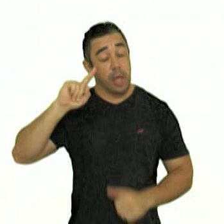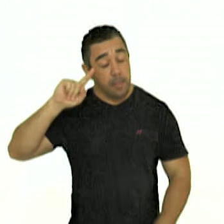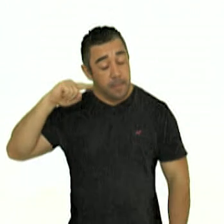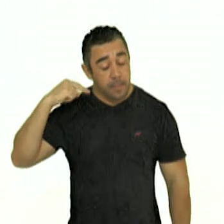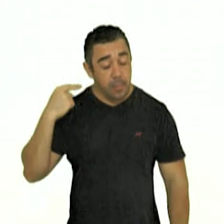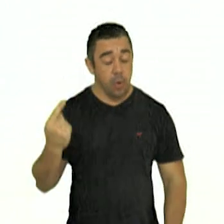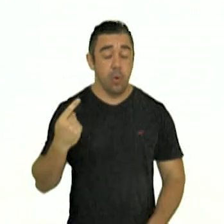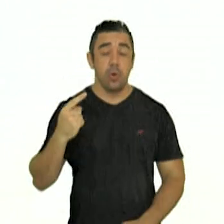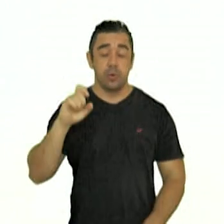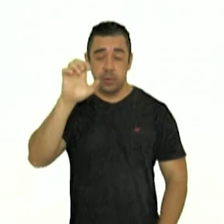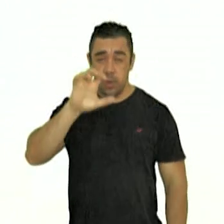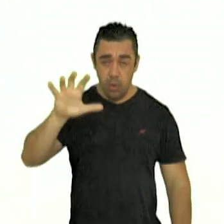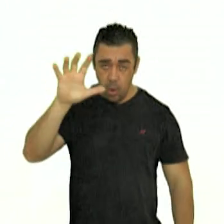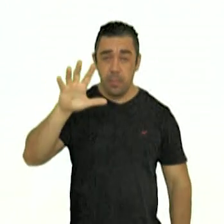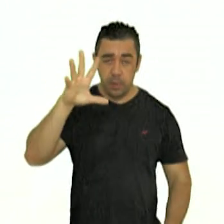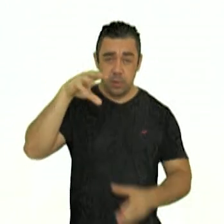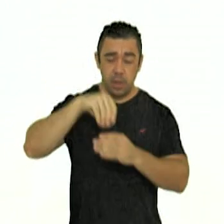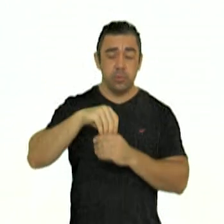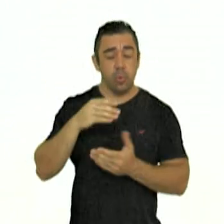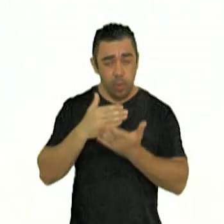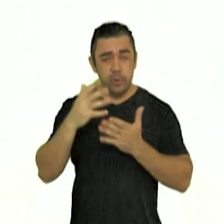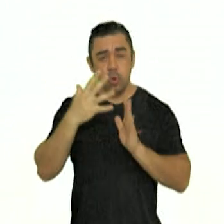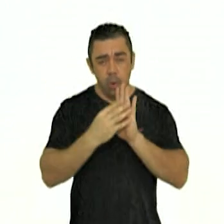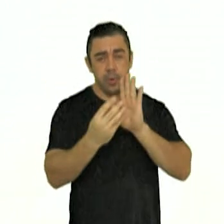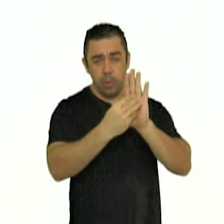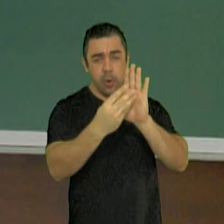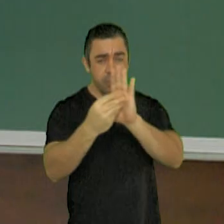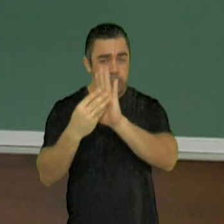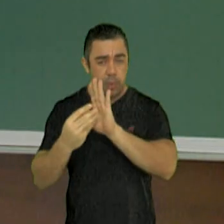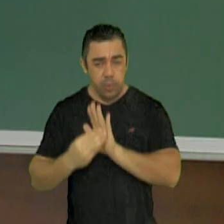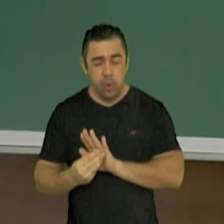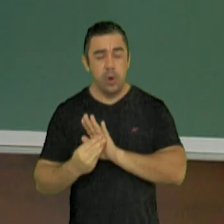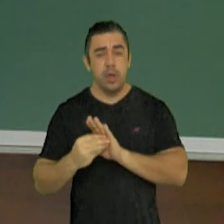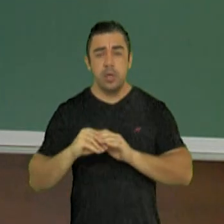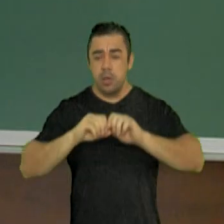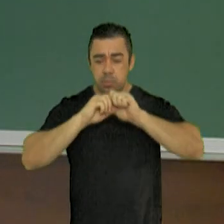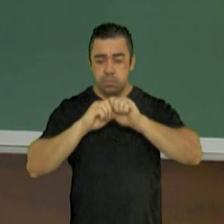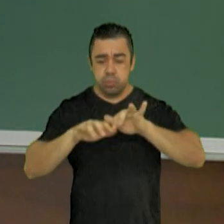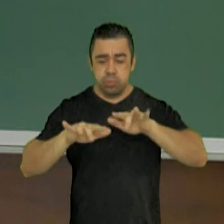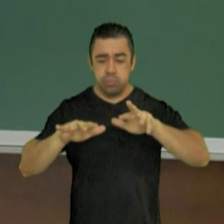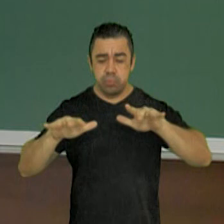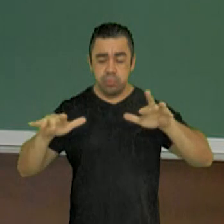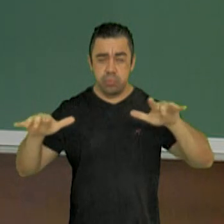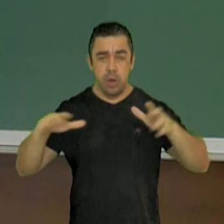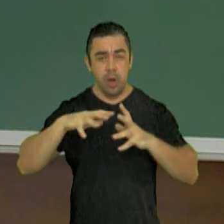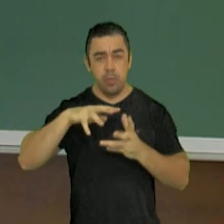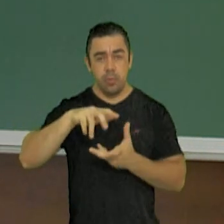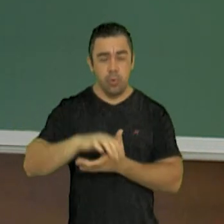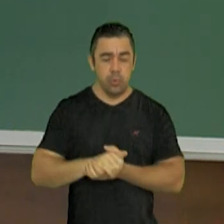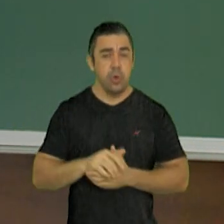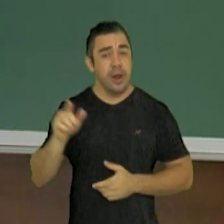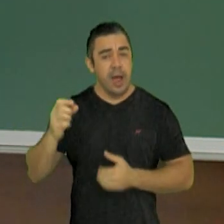próprio continente europeu e aí foi se espalhando pelo mundo, né? As linhas de produção, o Fordismo que surgiu lá. Aqui nós